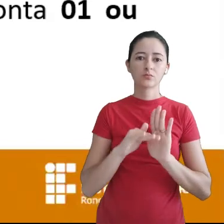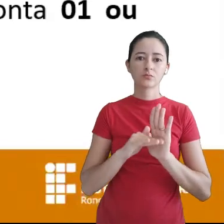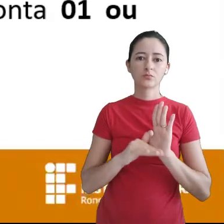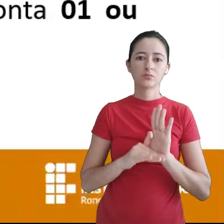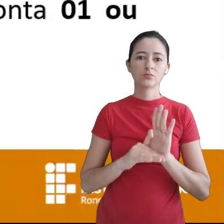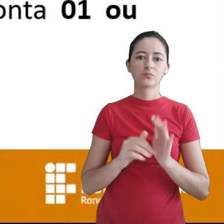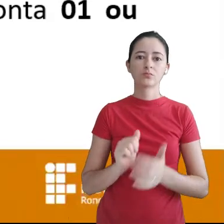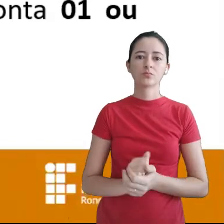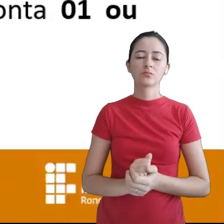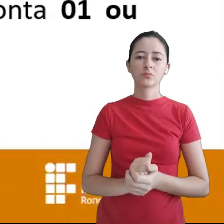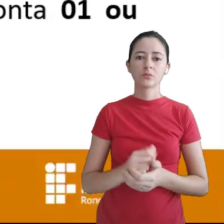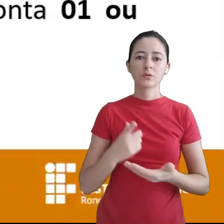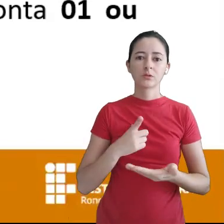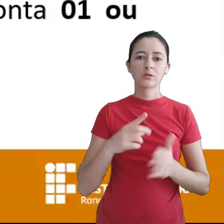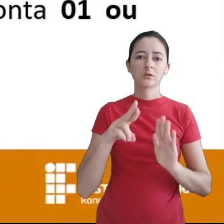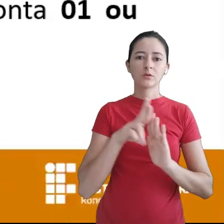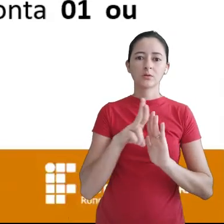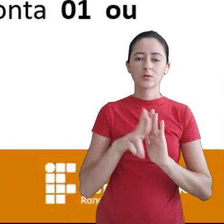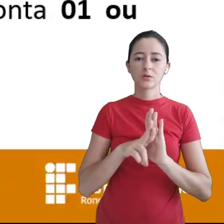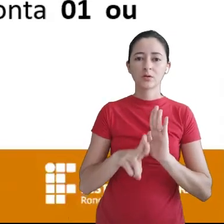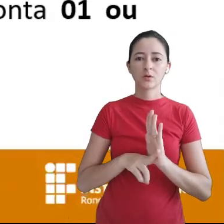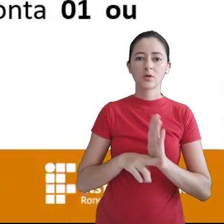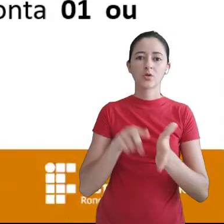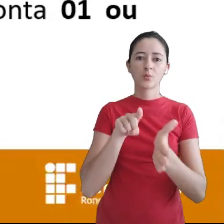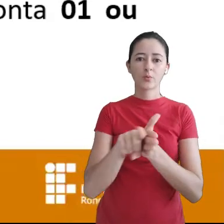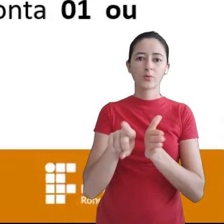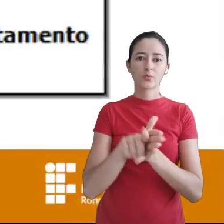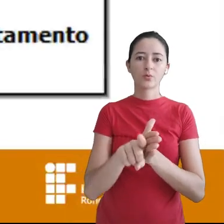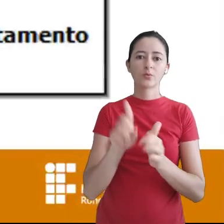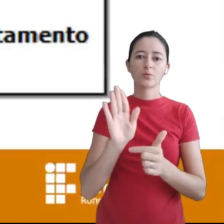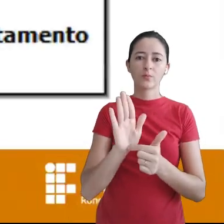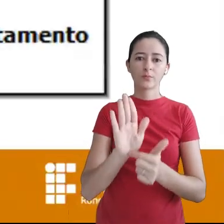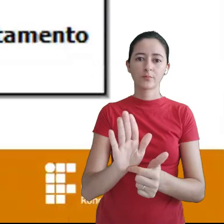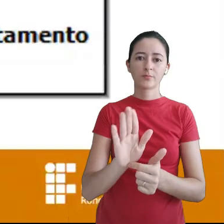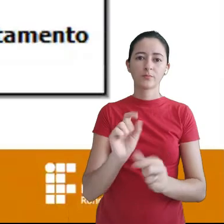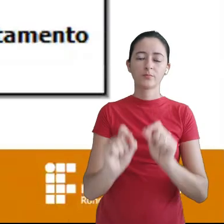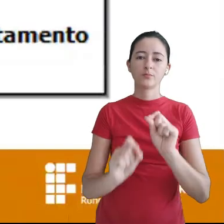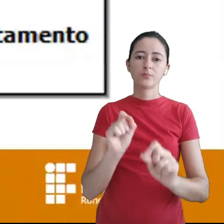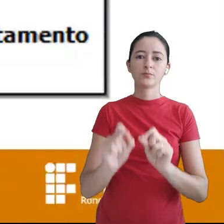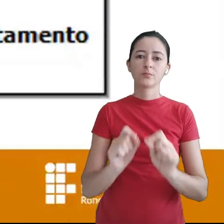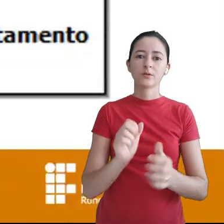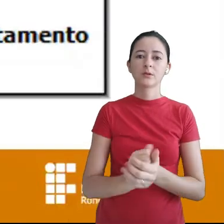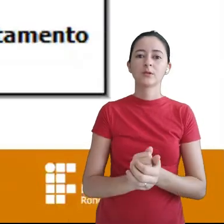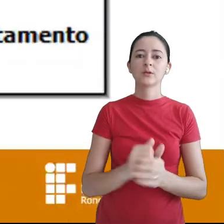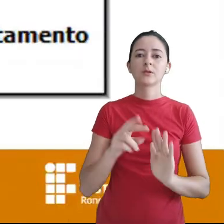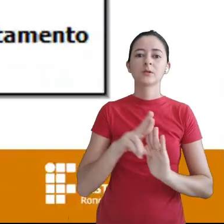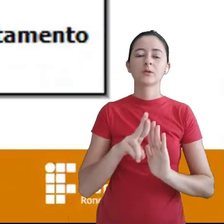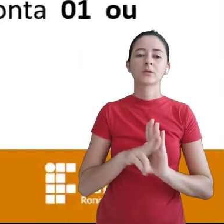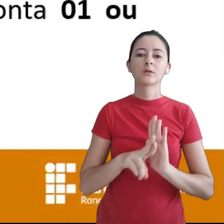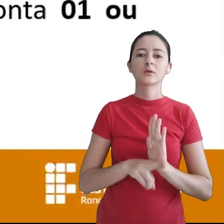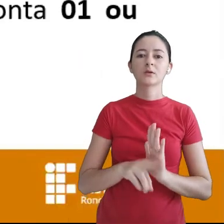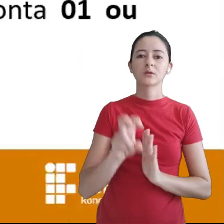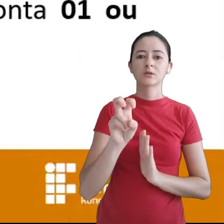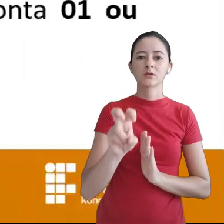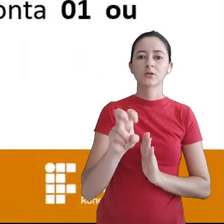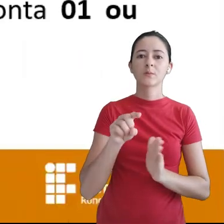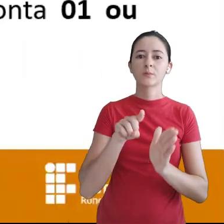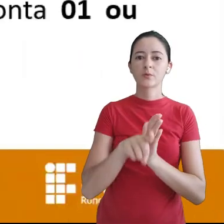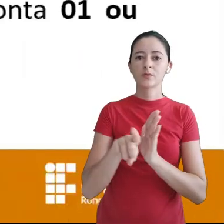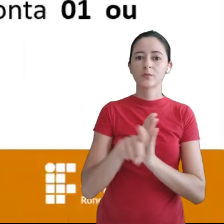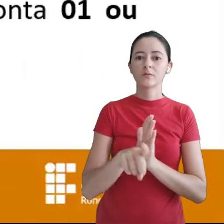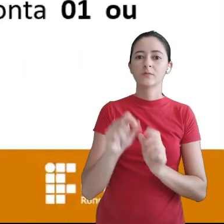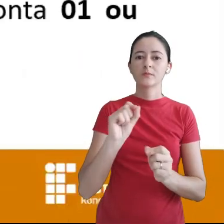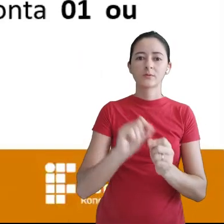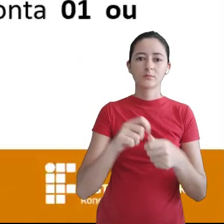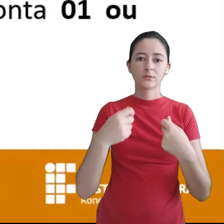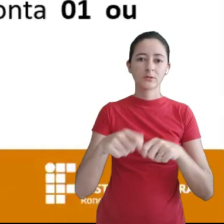regras. Imprima essas regras. Essas e a regra aqui da pergunta que eu vou mostrar agora. Que a regra